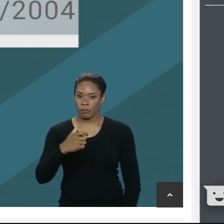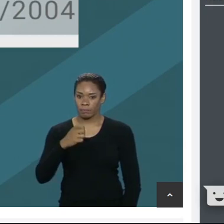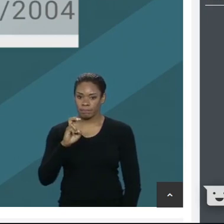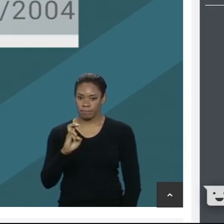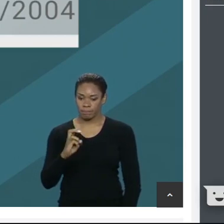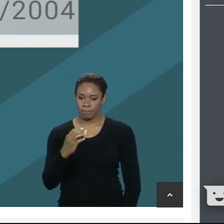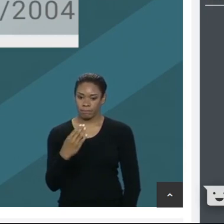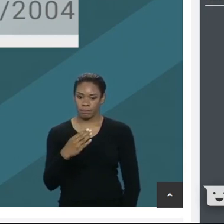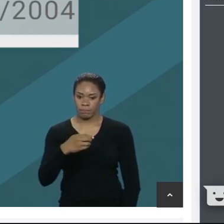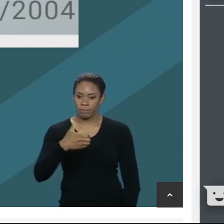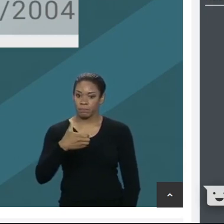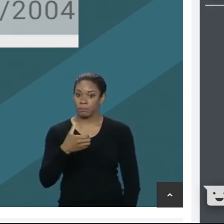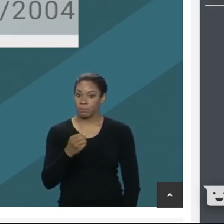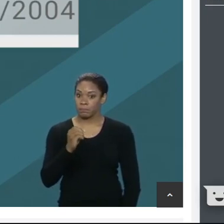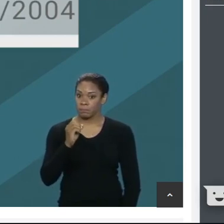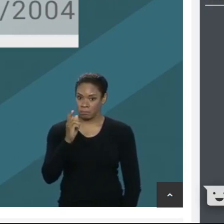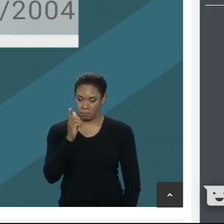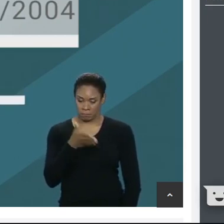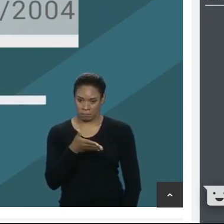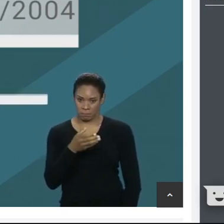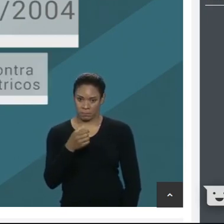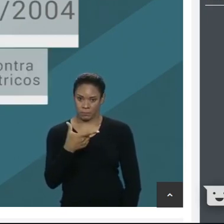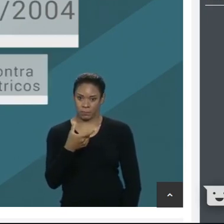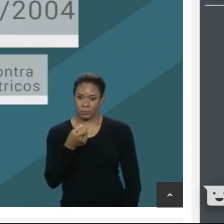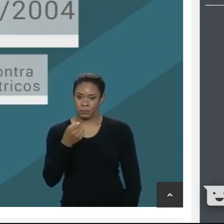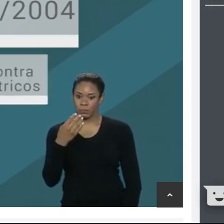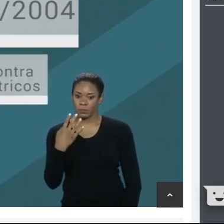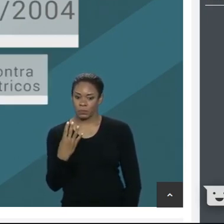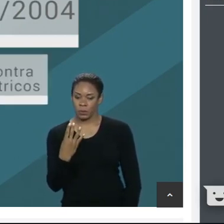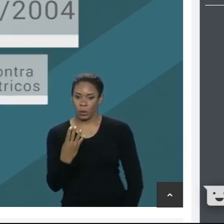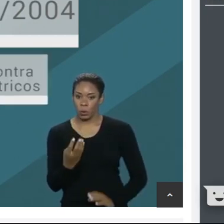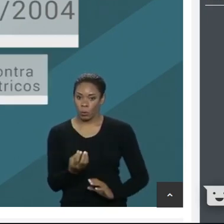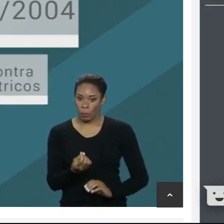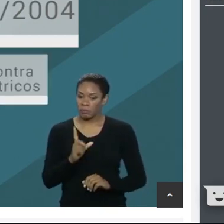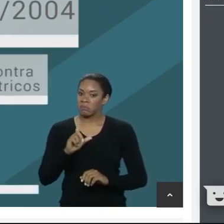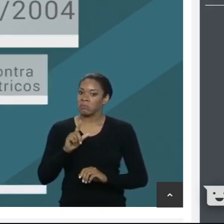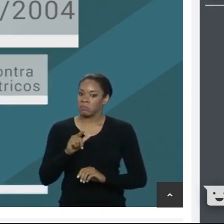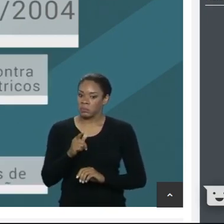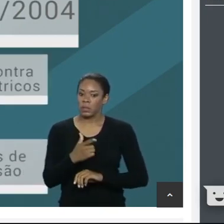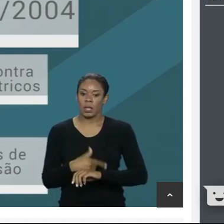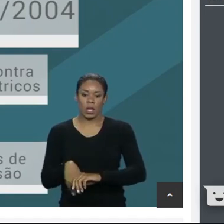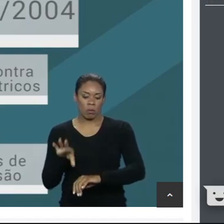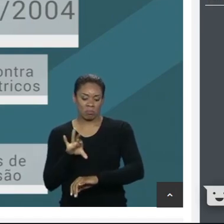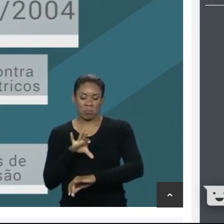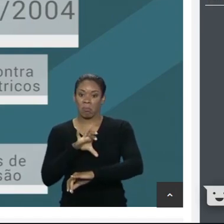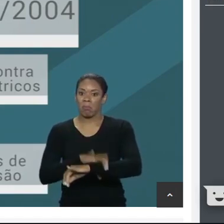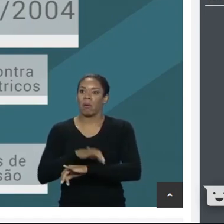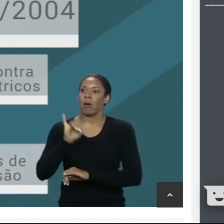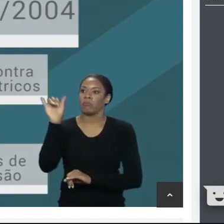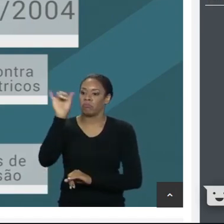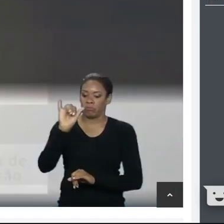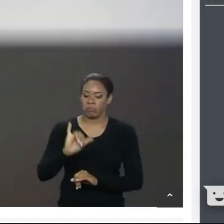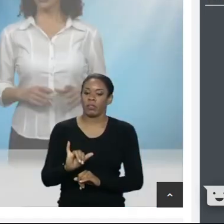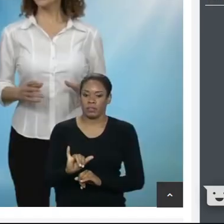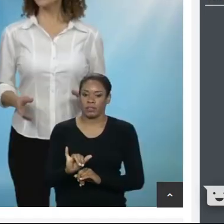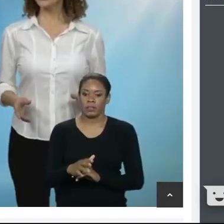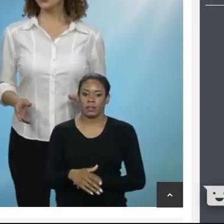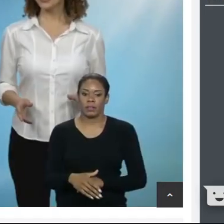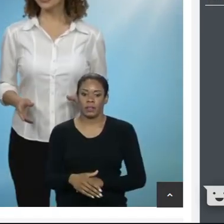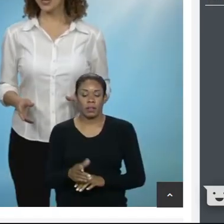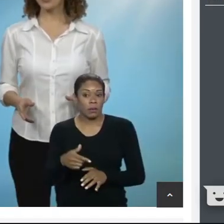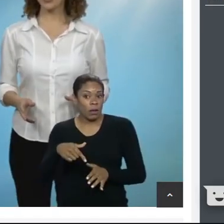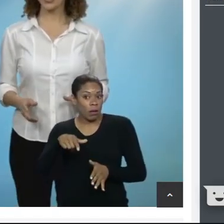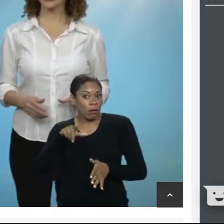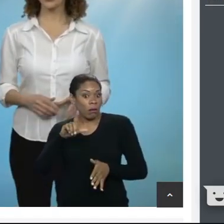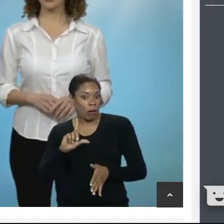que estabelece critérios e requisitos para a proteção contra choques elétricos em instalações de baixa tensão. Antes